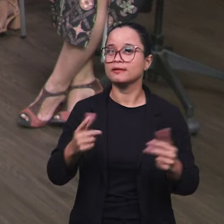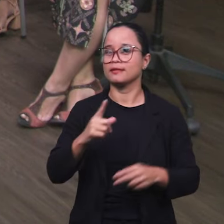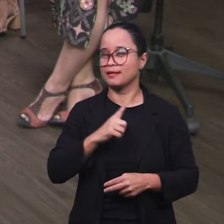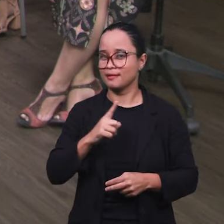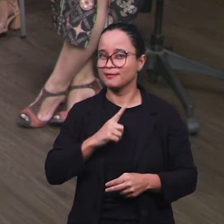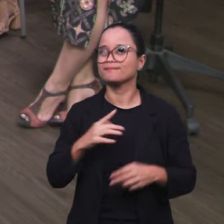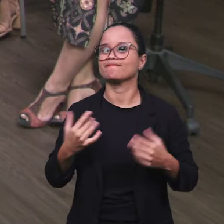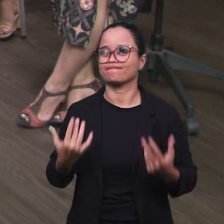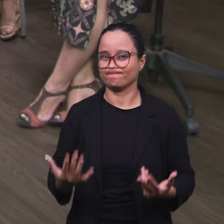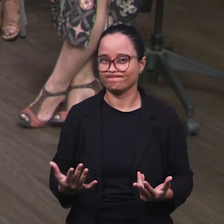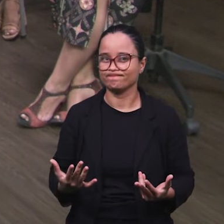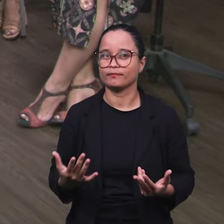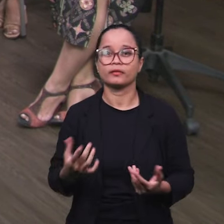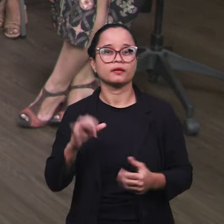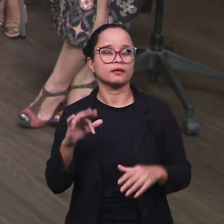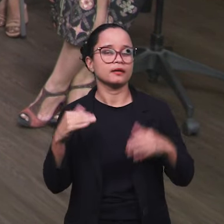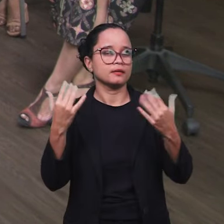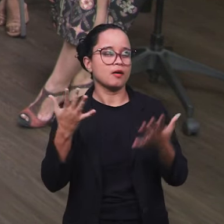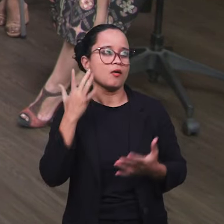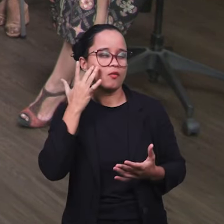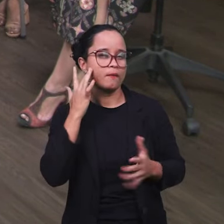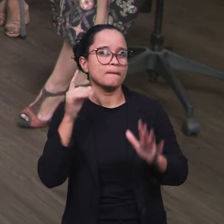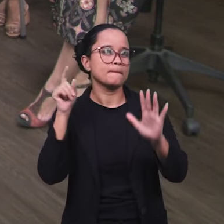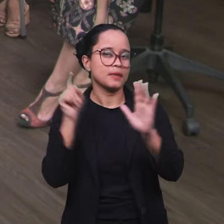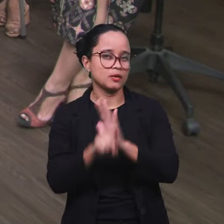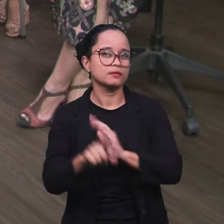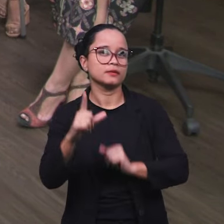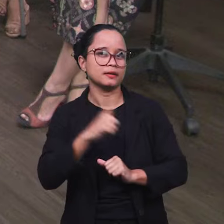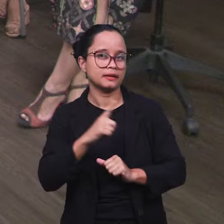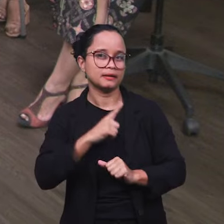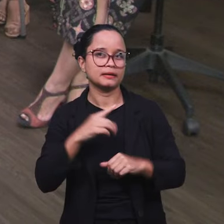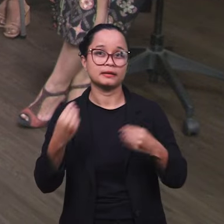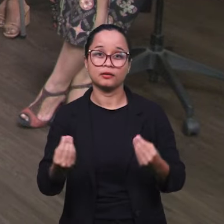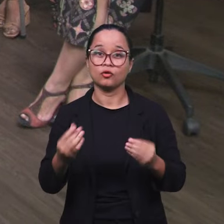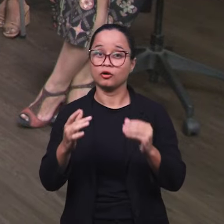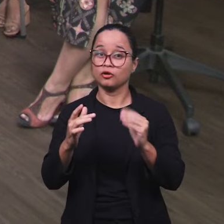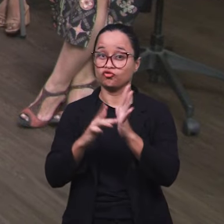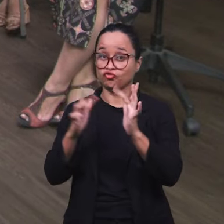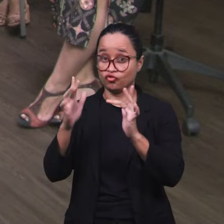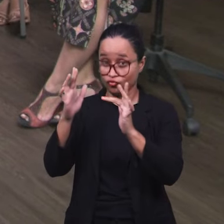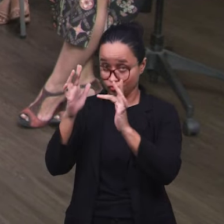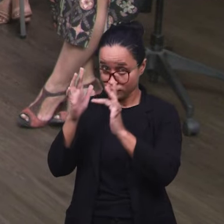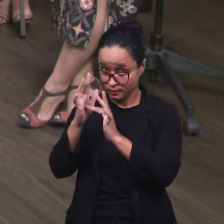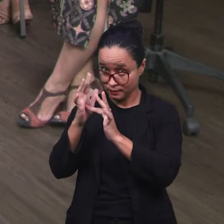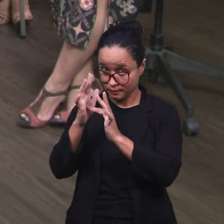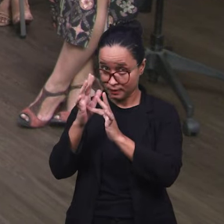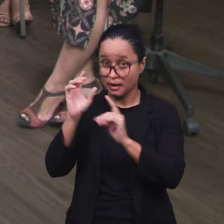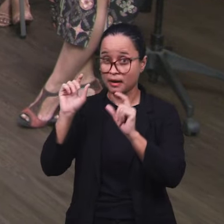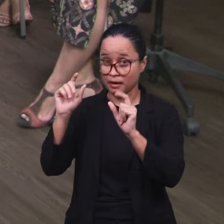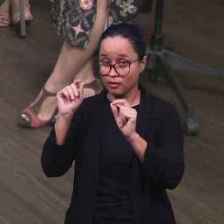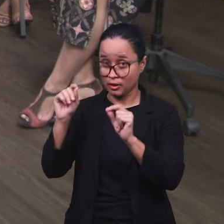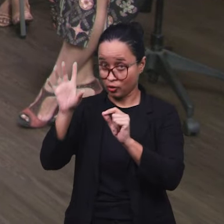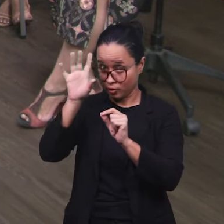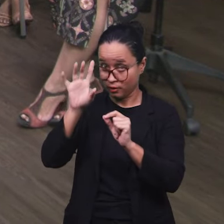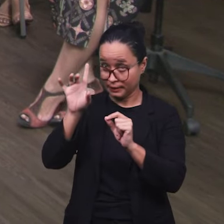coisas. Jesus eu acho que pode ter uma pergunta aqui nesse sentido. Jesus era submisso ao